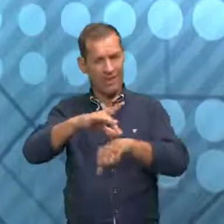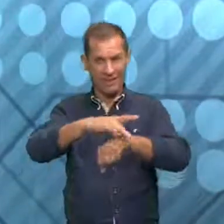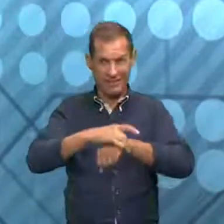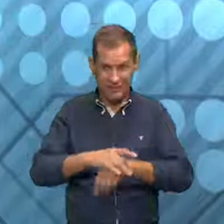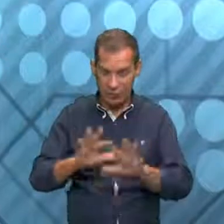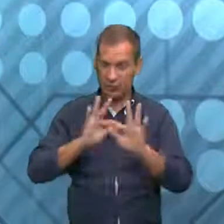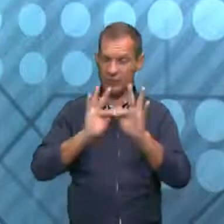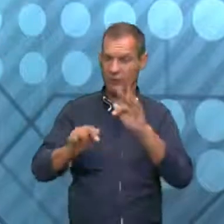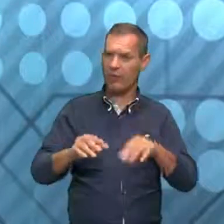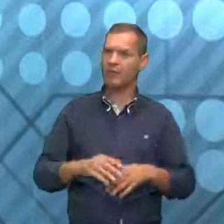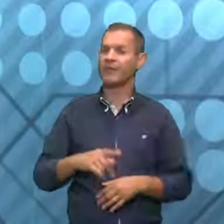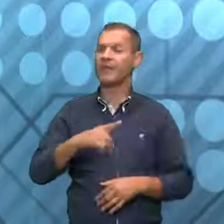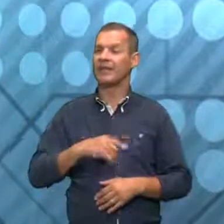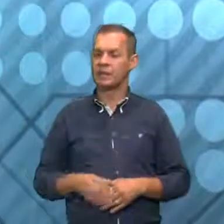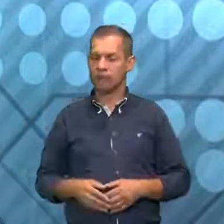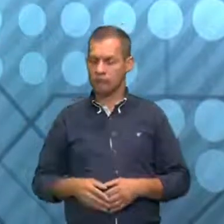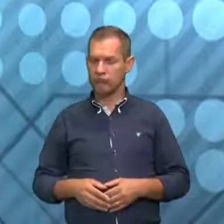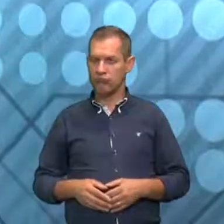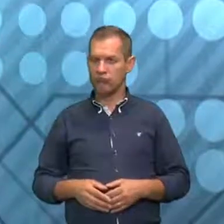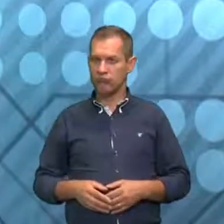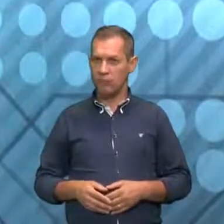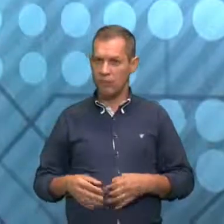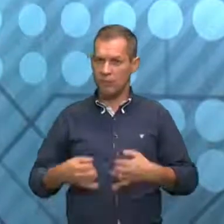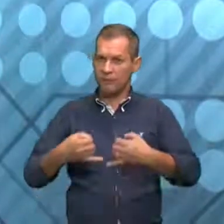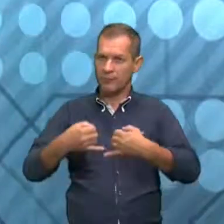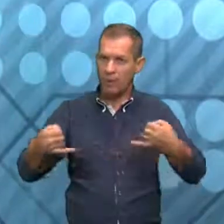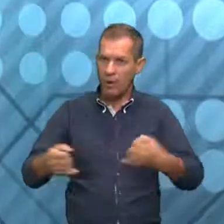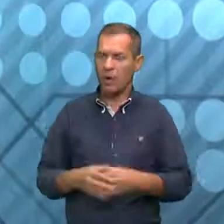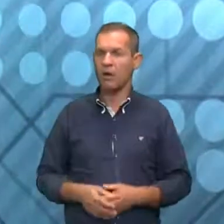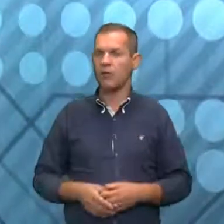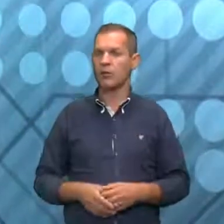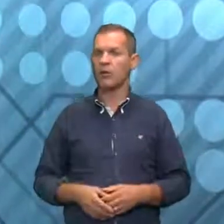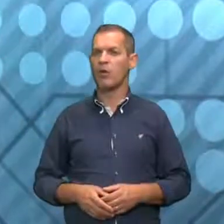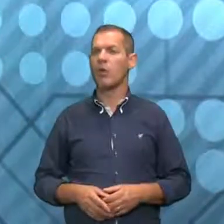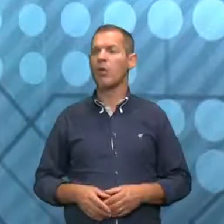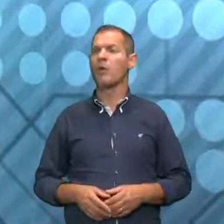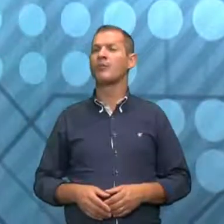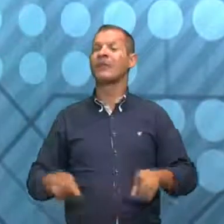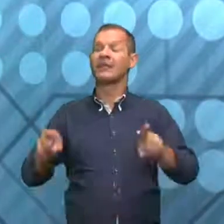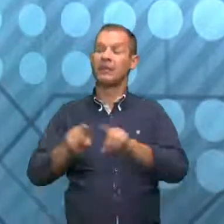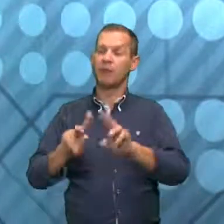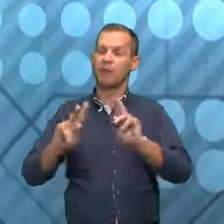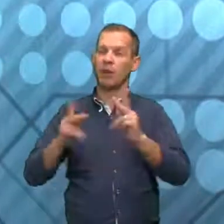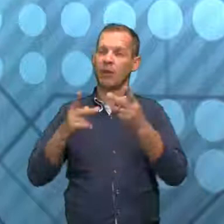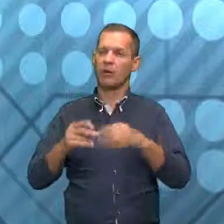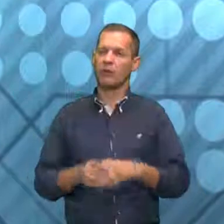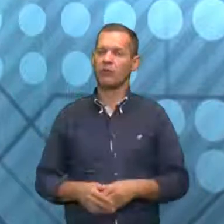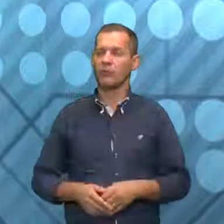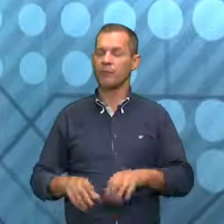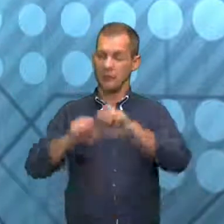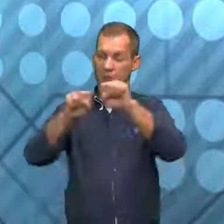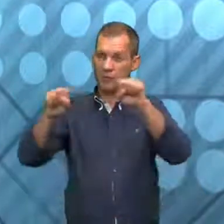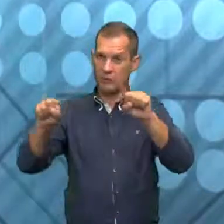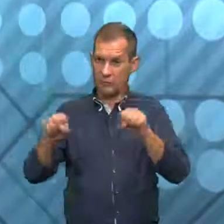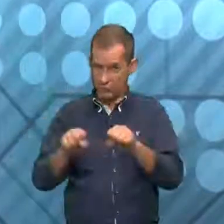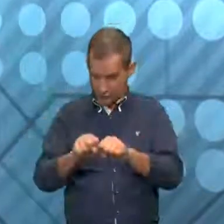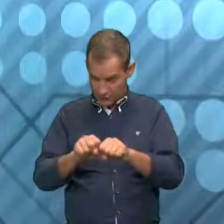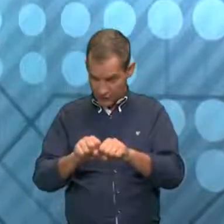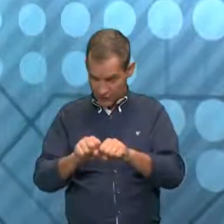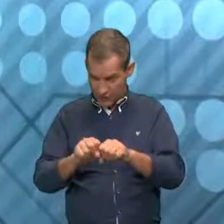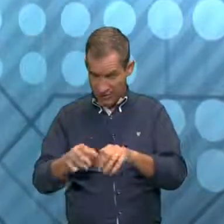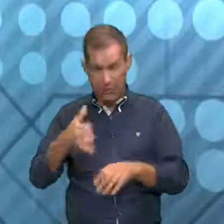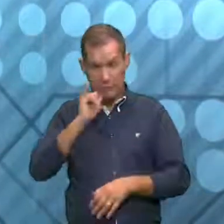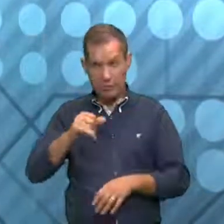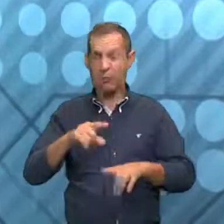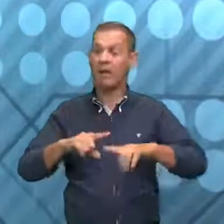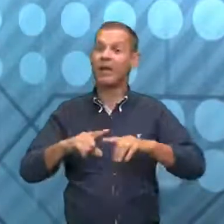segurança física falando do cabeamento, falando de qual roteador utilizar para garantir, digamos, um sistema de backup de energia, para não perder dados.